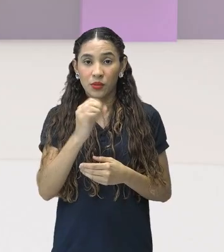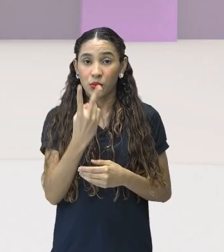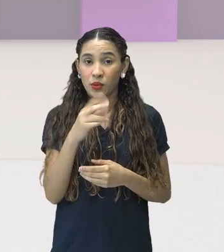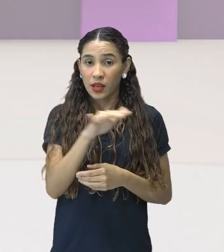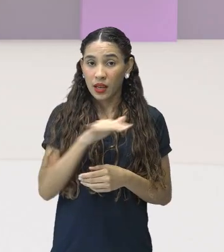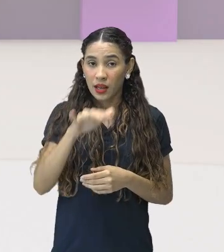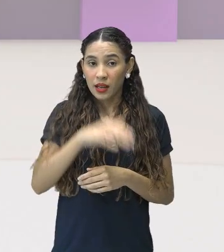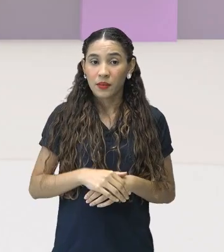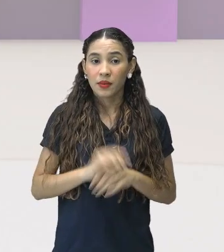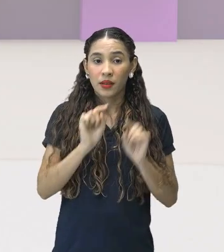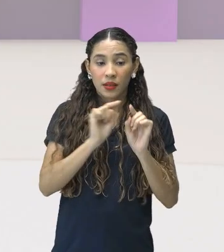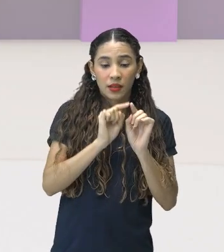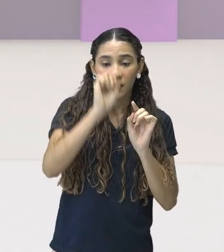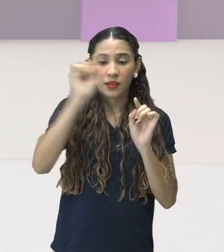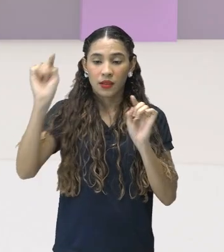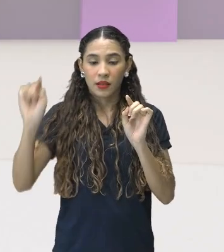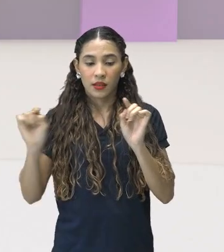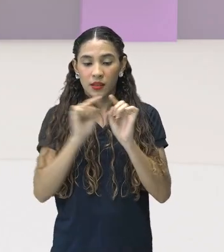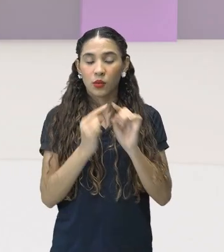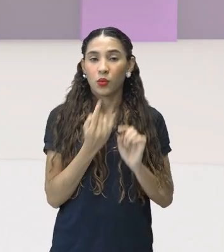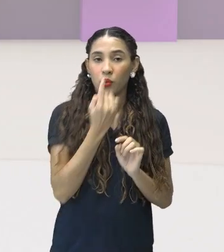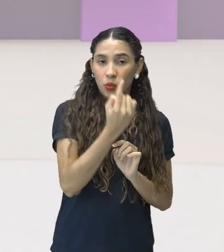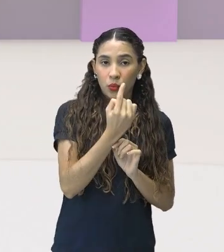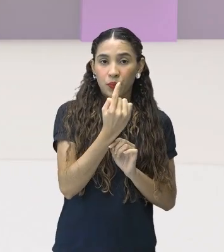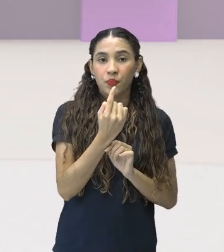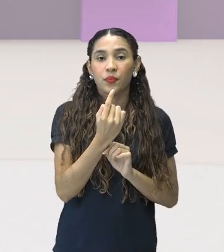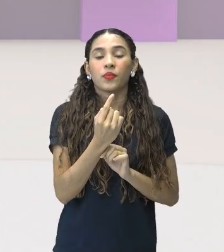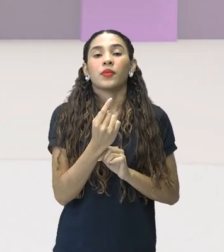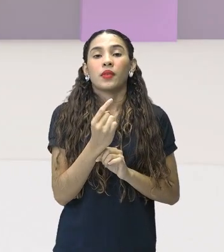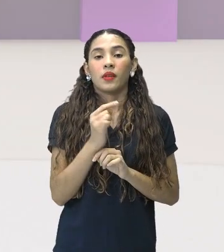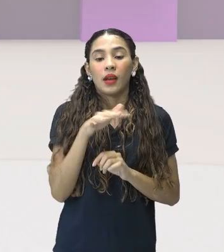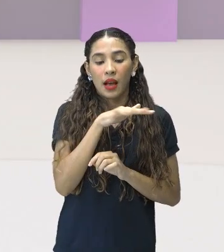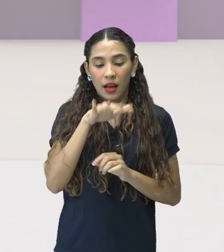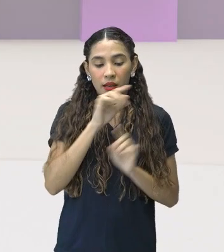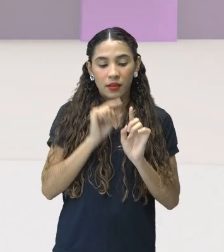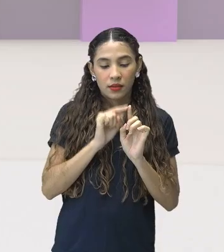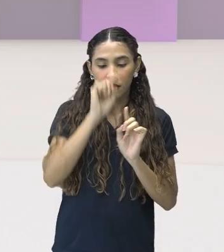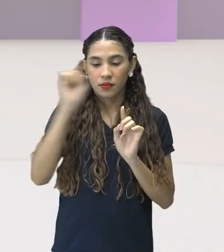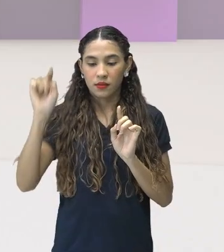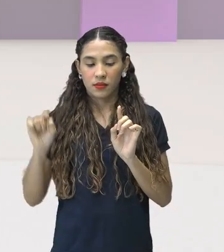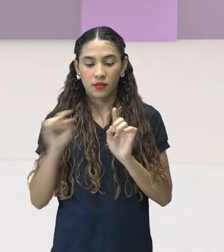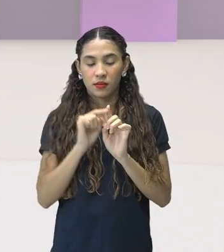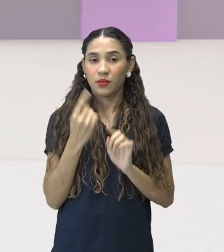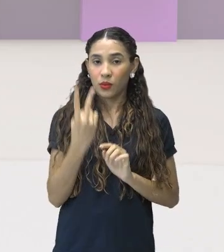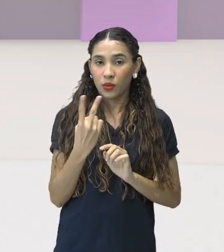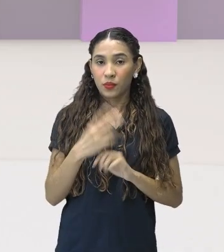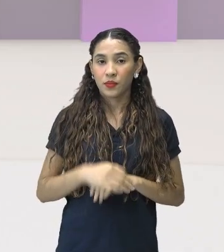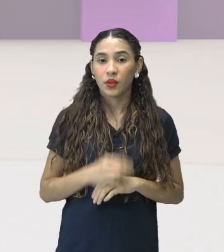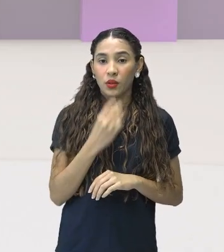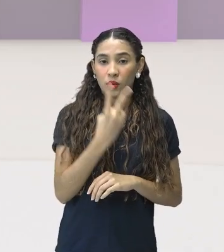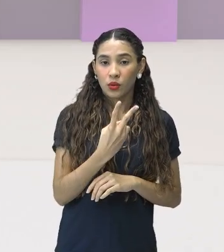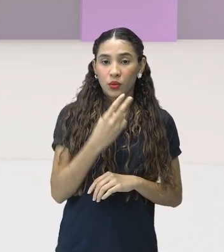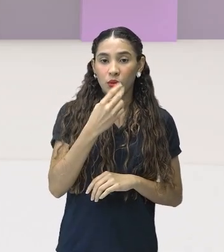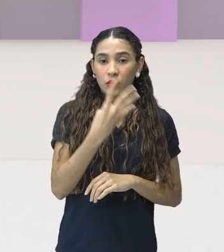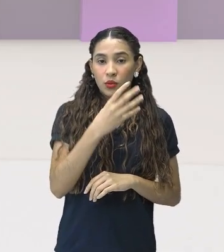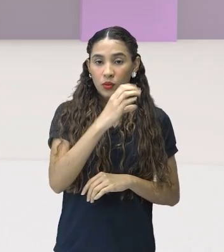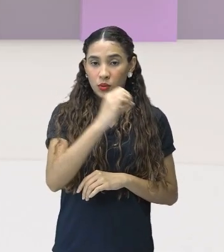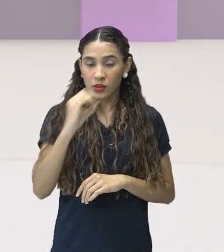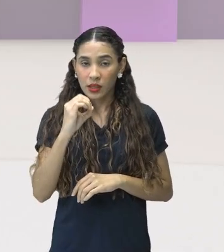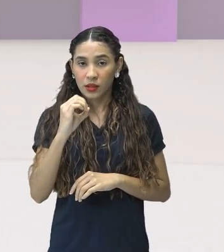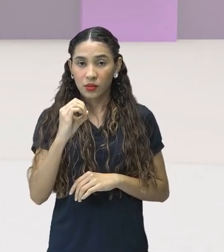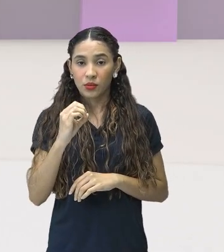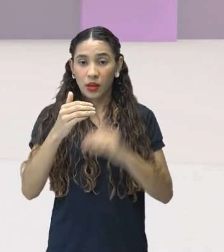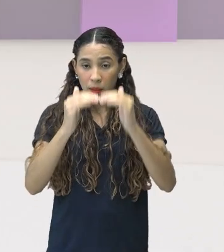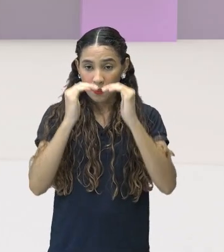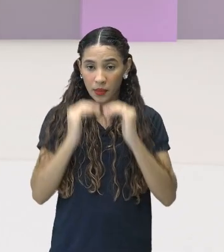A área do retângulo 1 em cima, a área do retângulo 2 embaixo. 2.400 em cima,